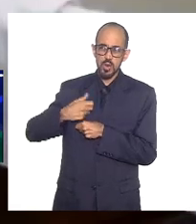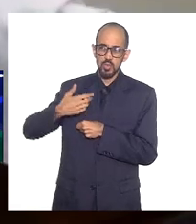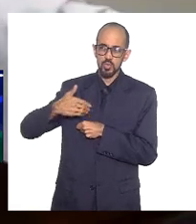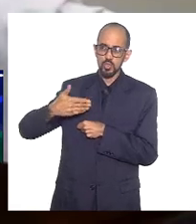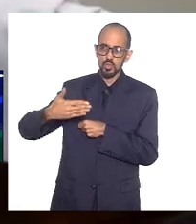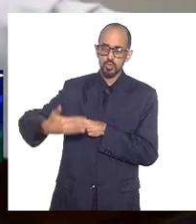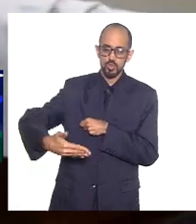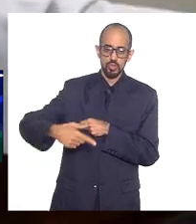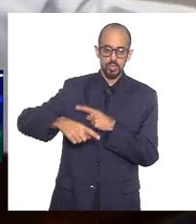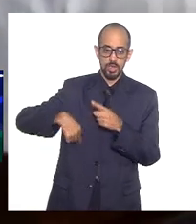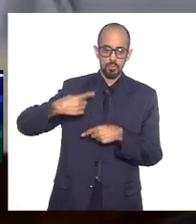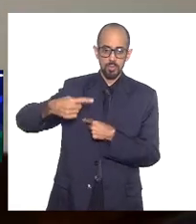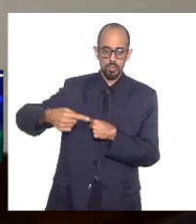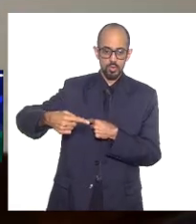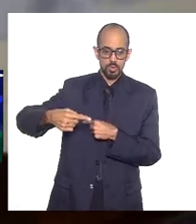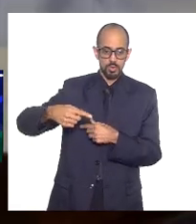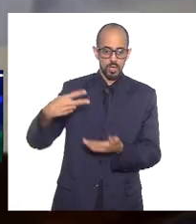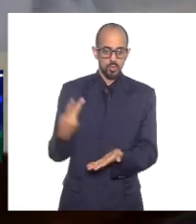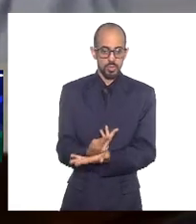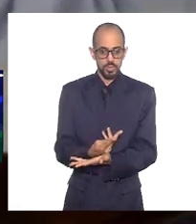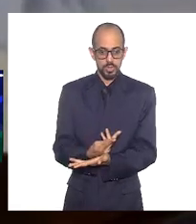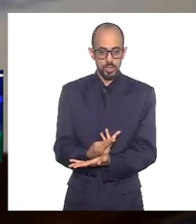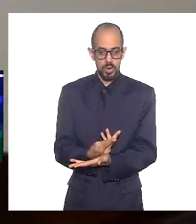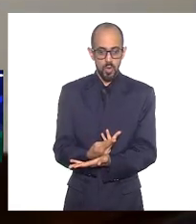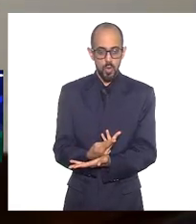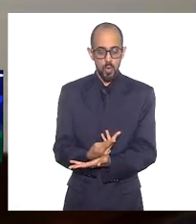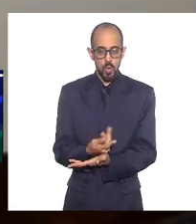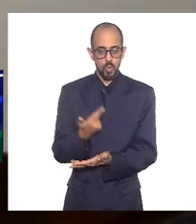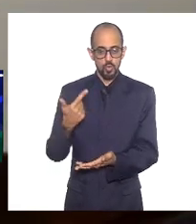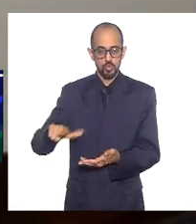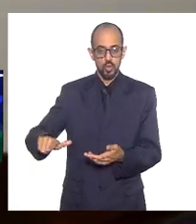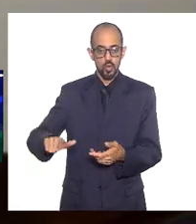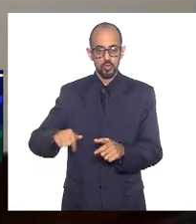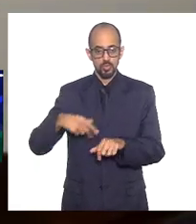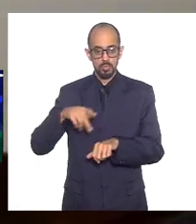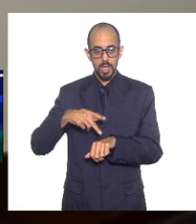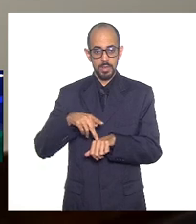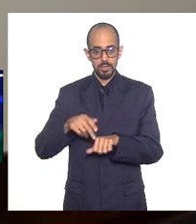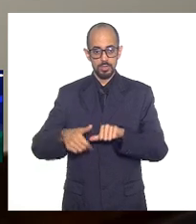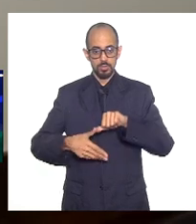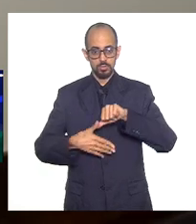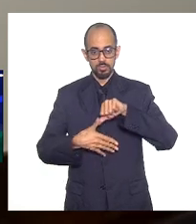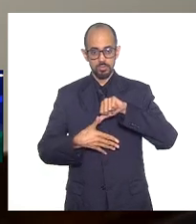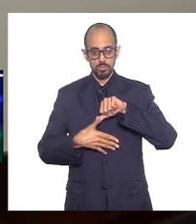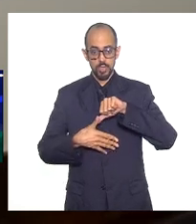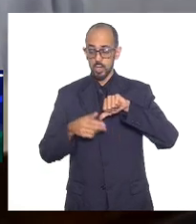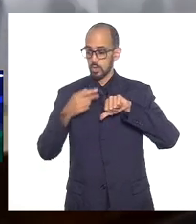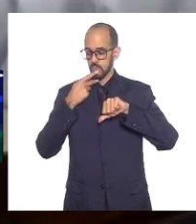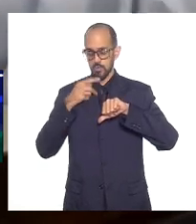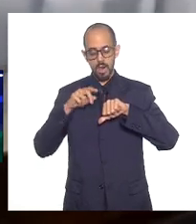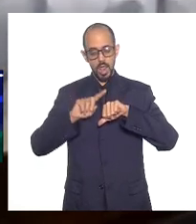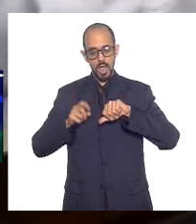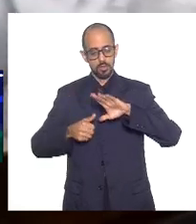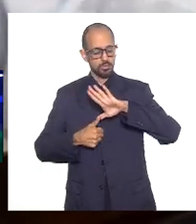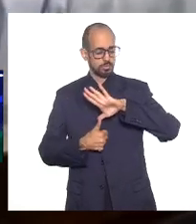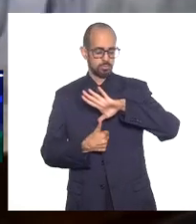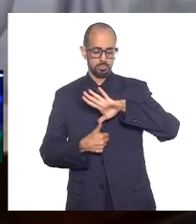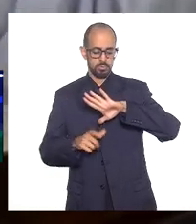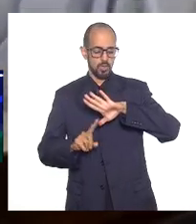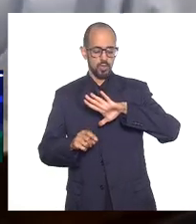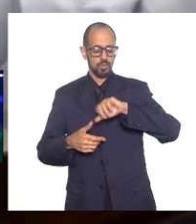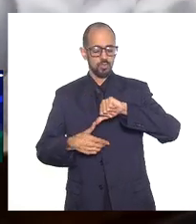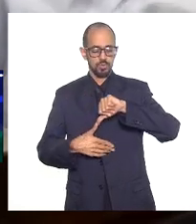décadas depois que isso aconteceu, nos nossos vizinhos aqui da América do Sul, não vou nem falar do Hemisfério Norte, não, vou falar do Chile,